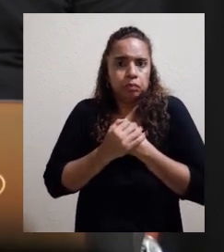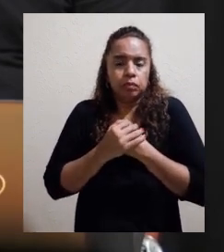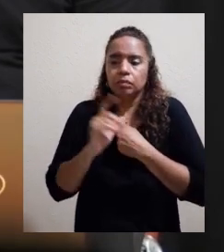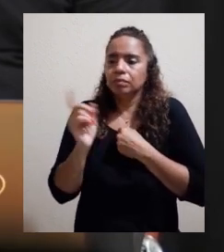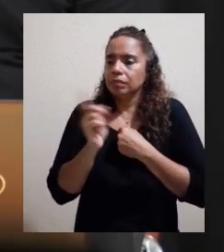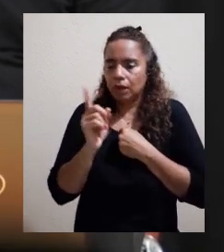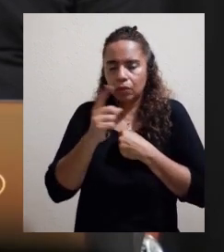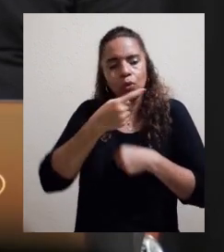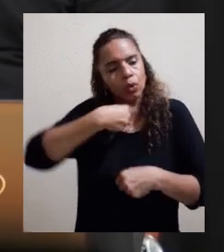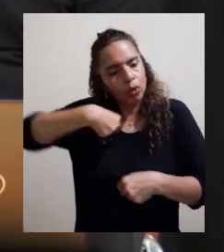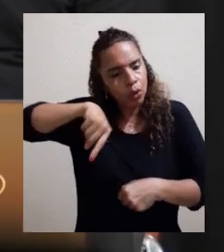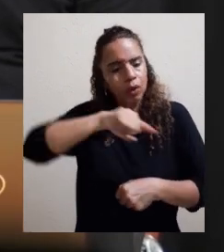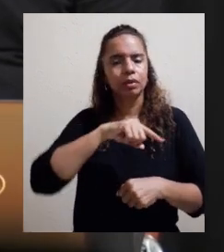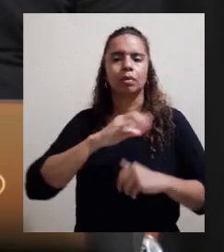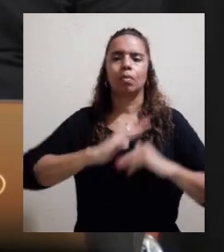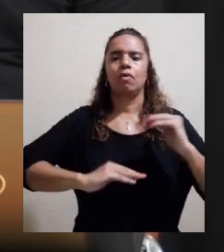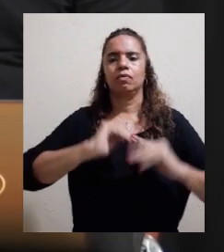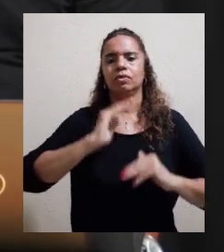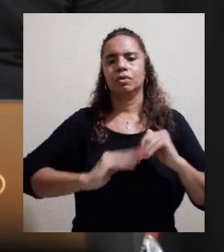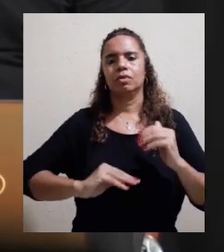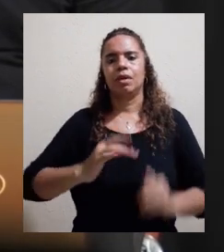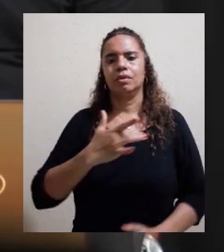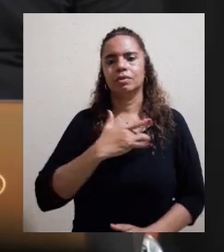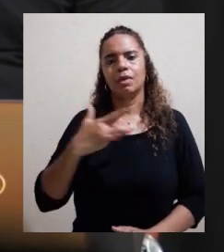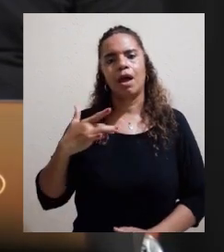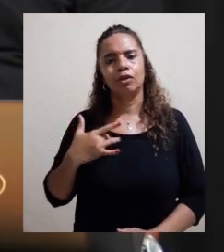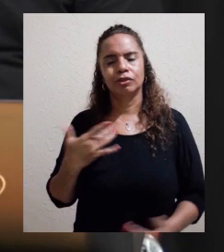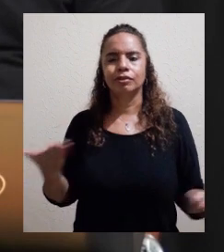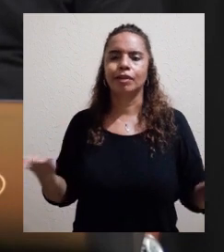do colchão. Essa é a hora de nós, profissionais de saúde,